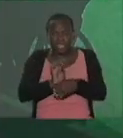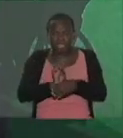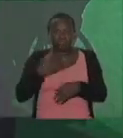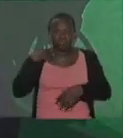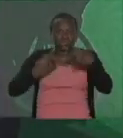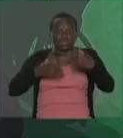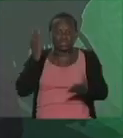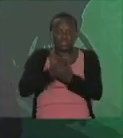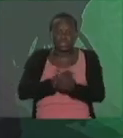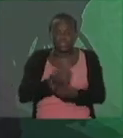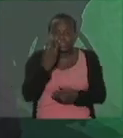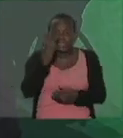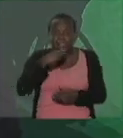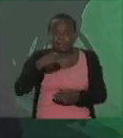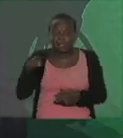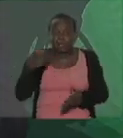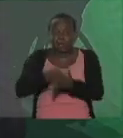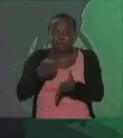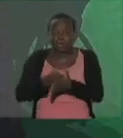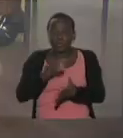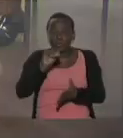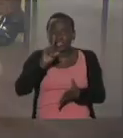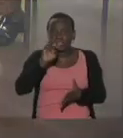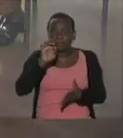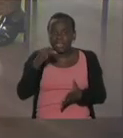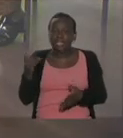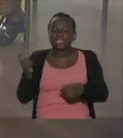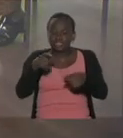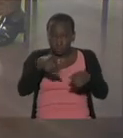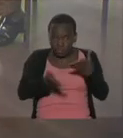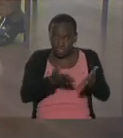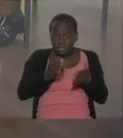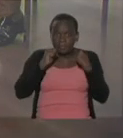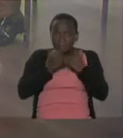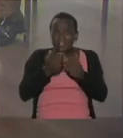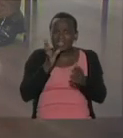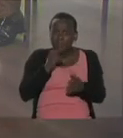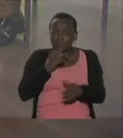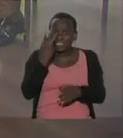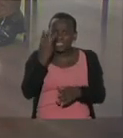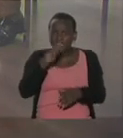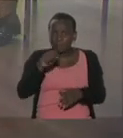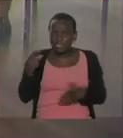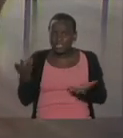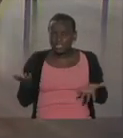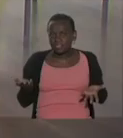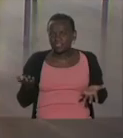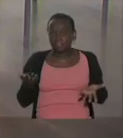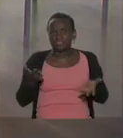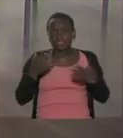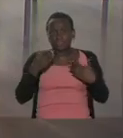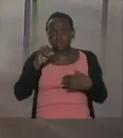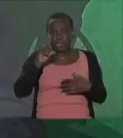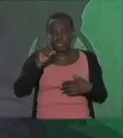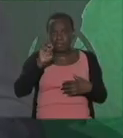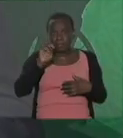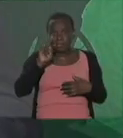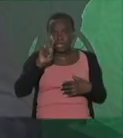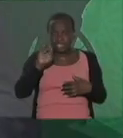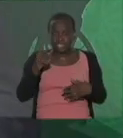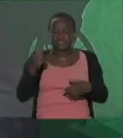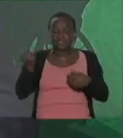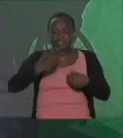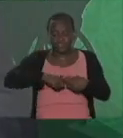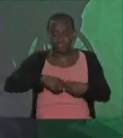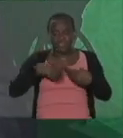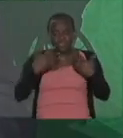entrou na justiça três meses depois obrigando a debr receber três meses depois essa essa ação a Odebrecht só